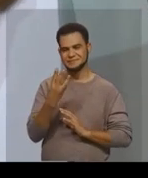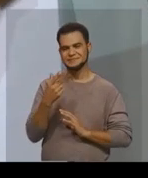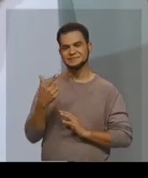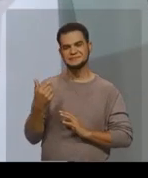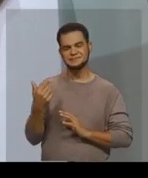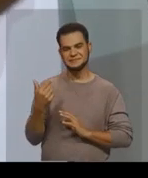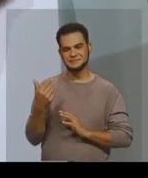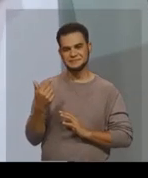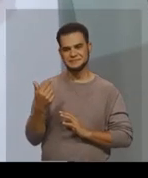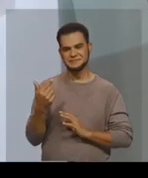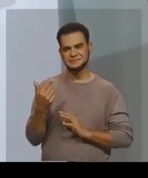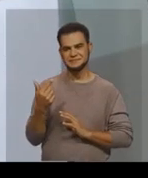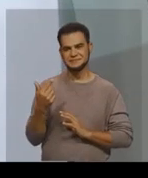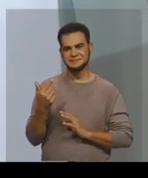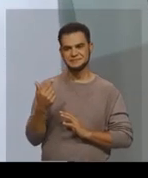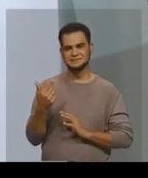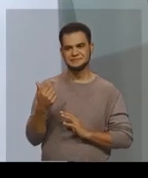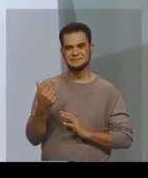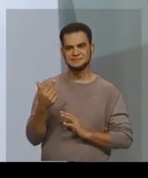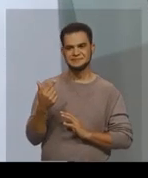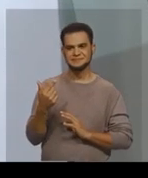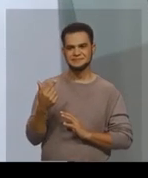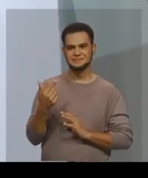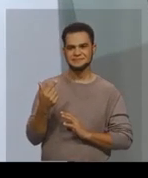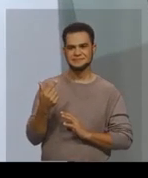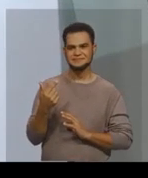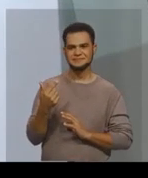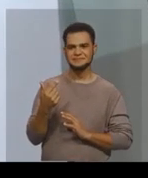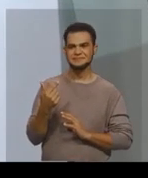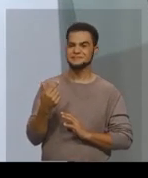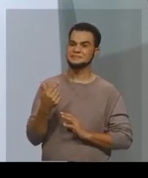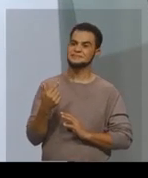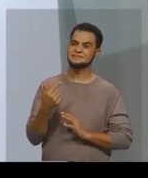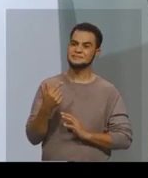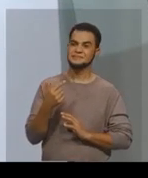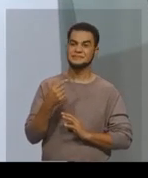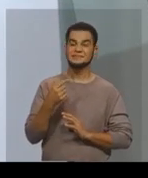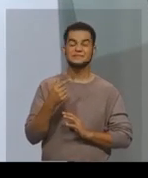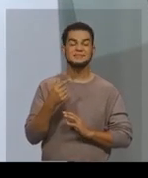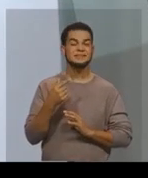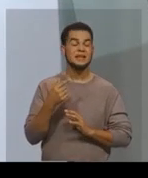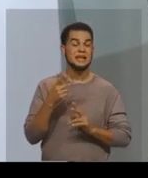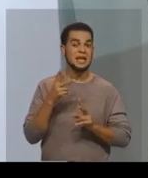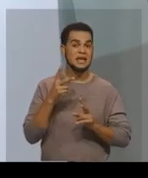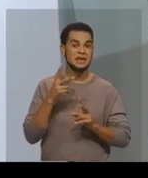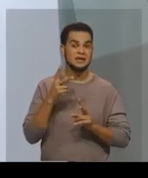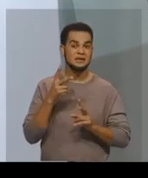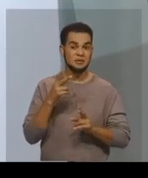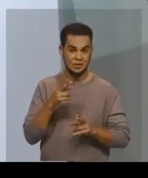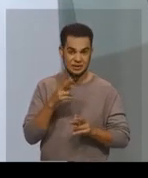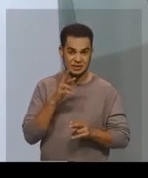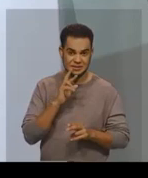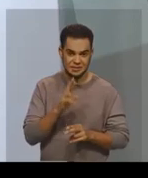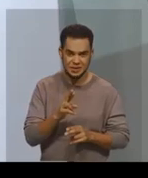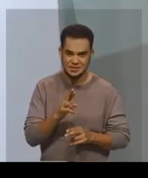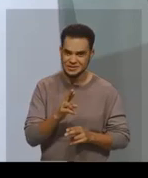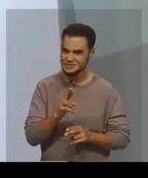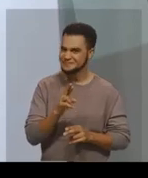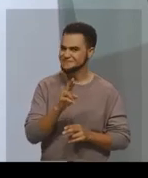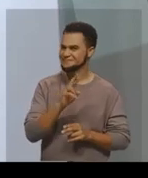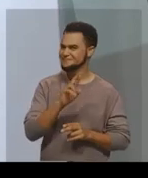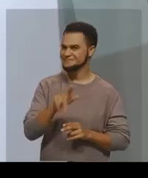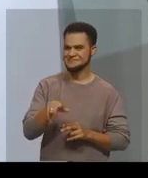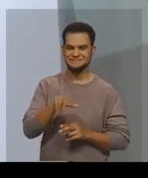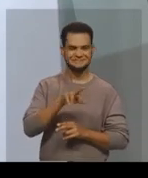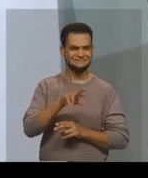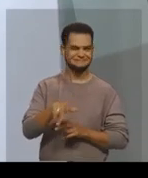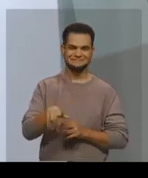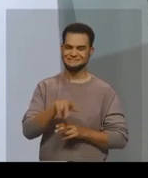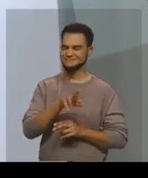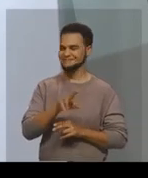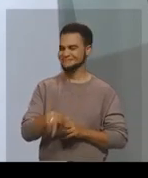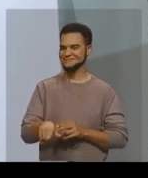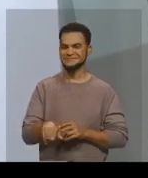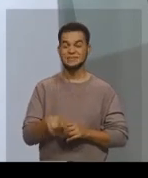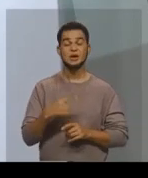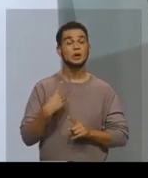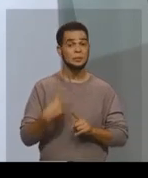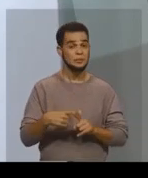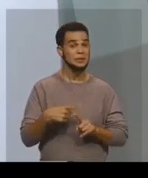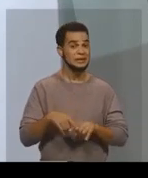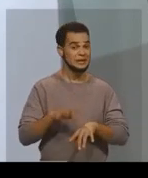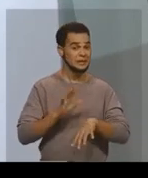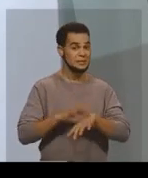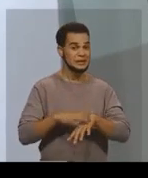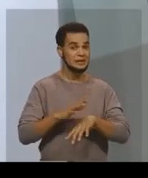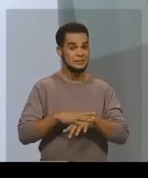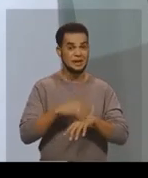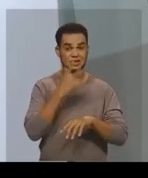12. Repare, igualzinho a resposta que você pensou em fazer, não é? Não é. Porque tem umas coisas na matemática que nos